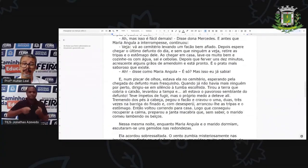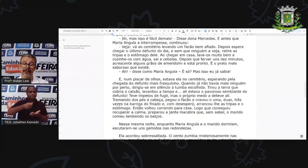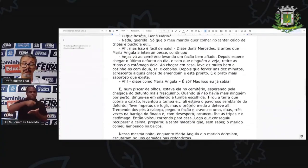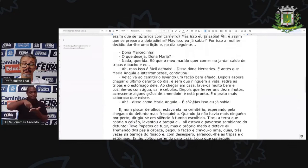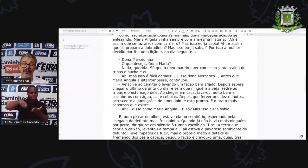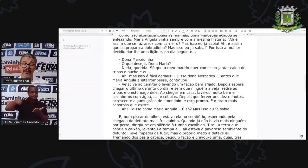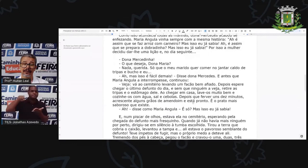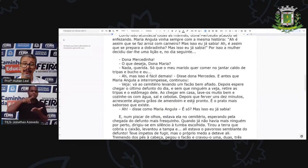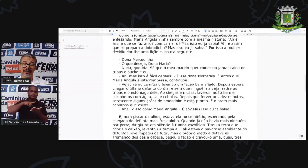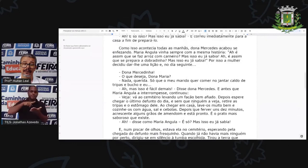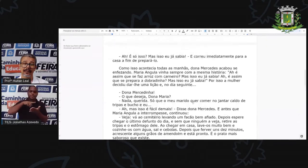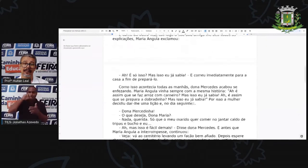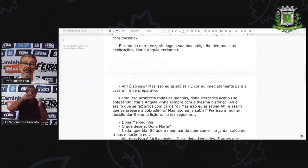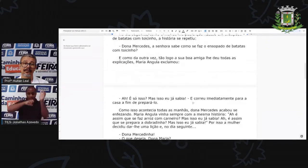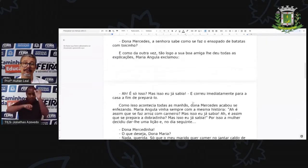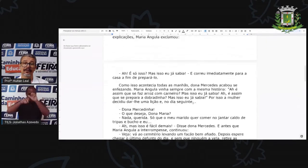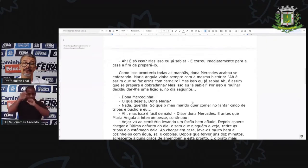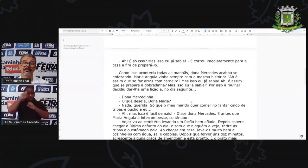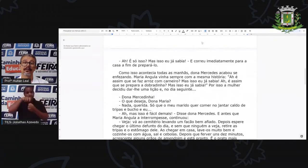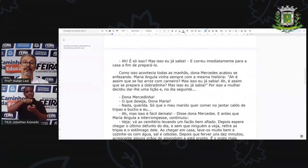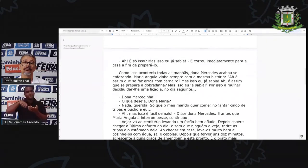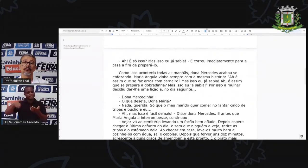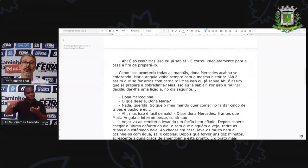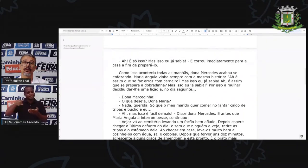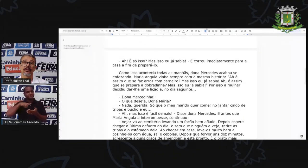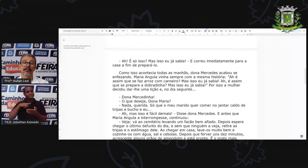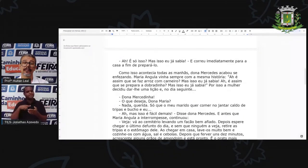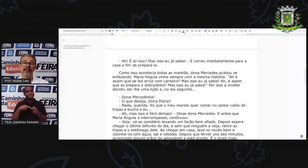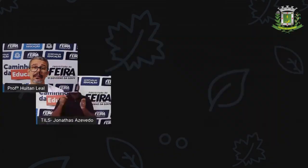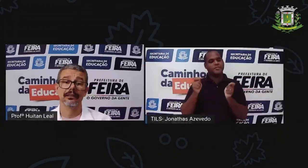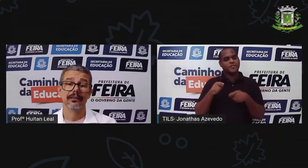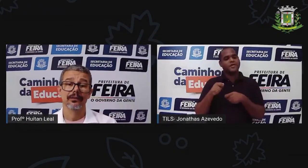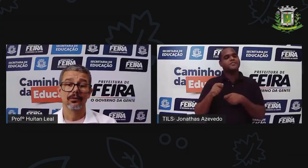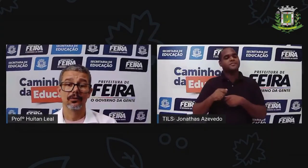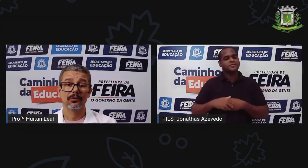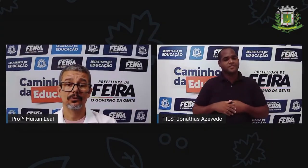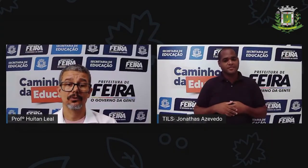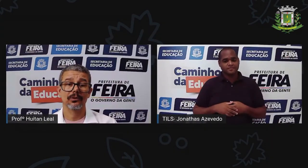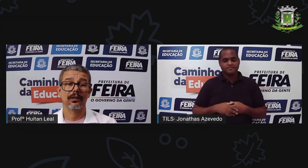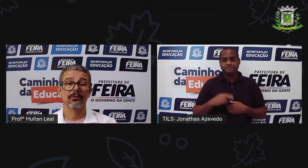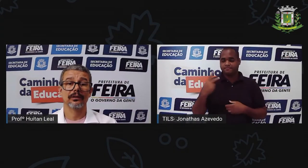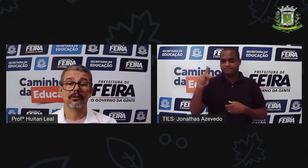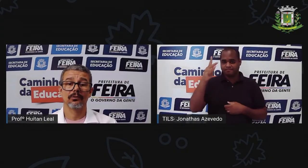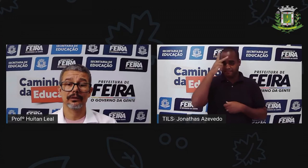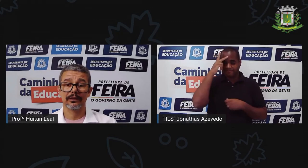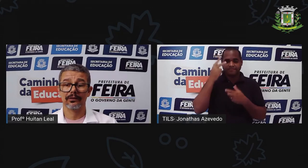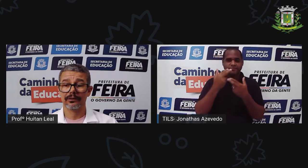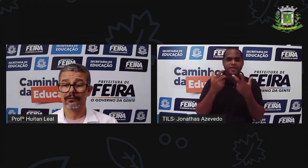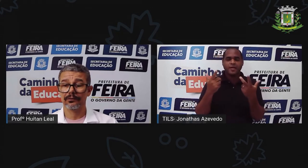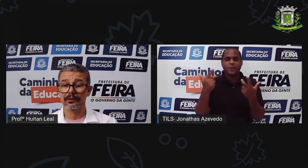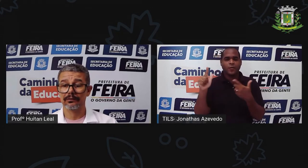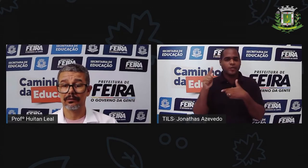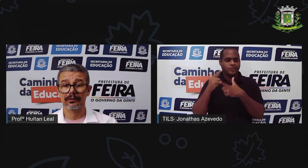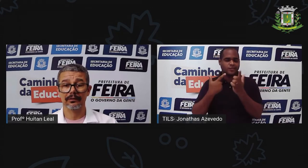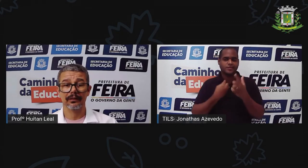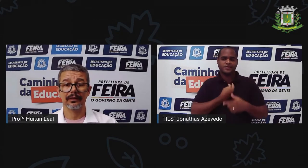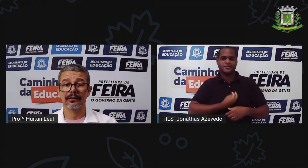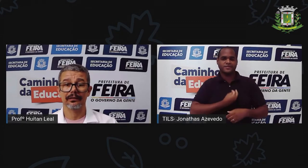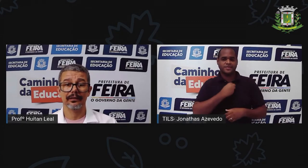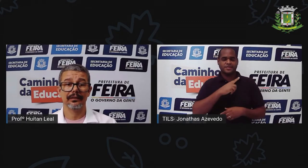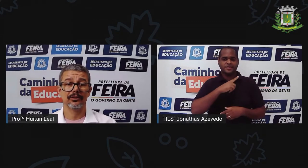aprende a escrever escrevendo, como qualquer outra coisa da nossa vida.